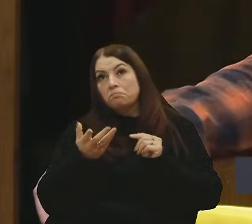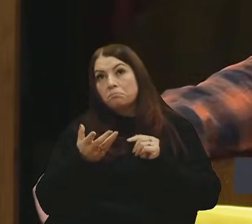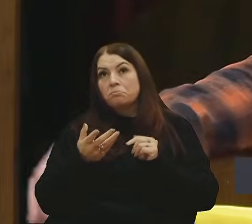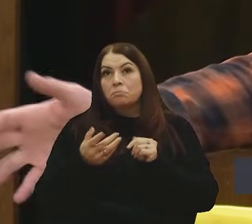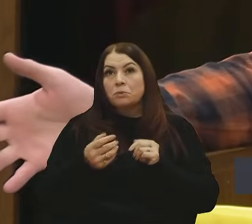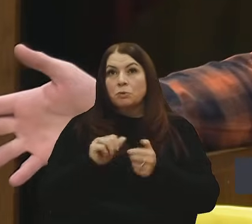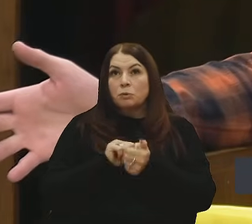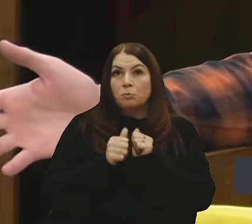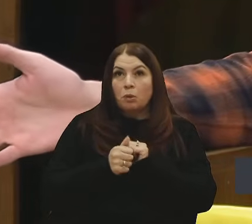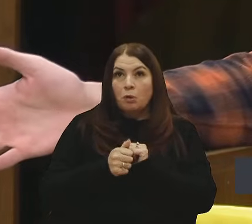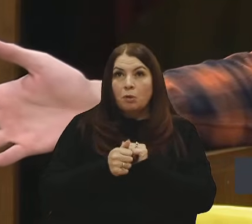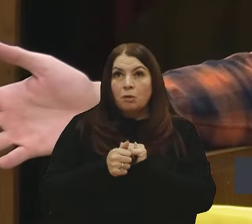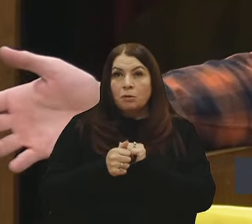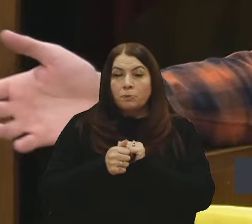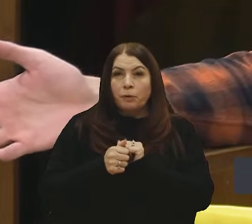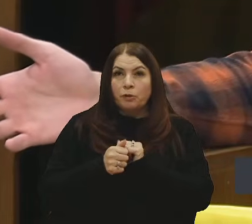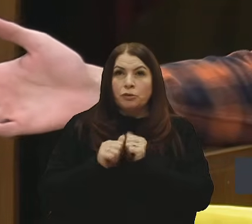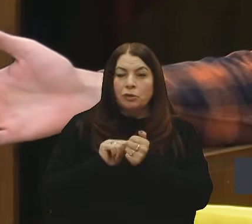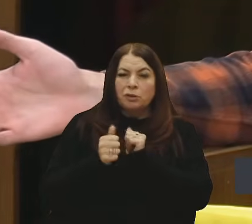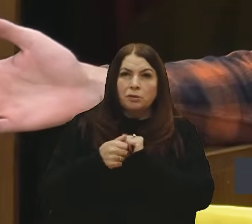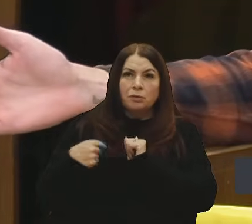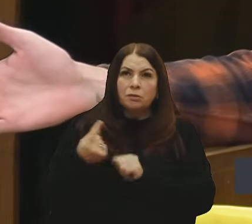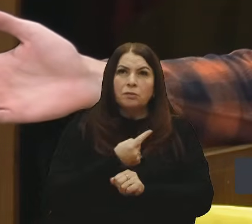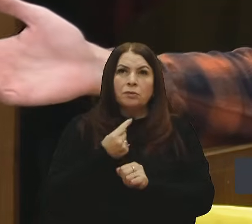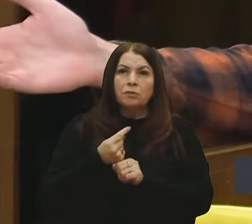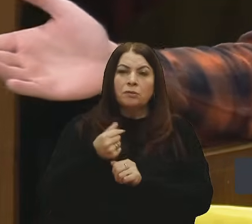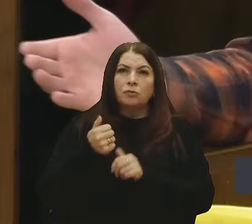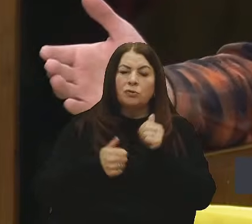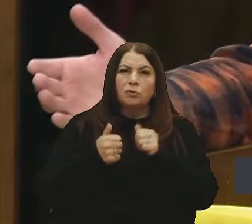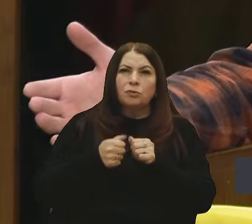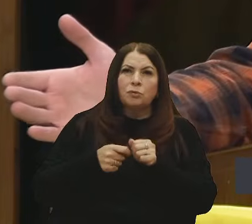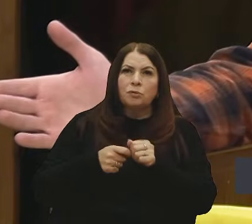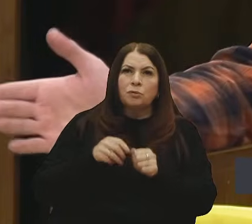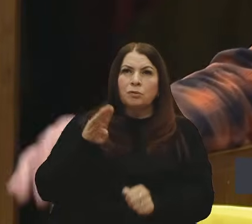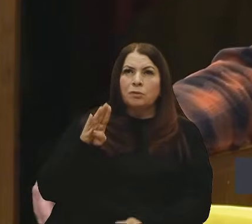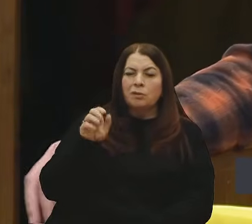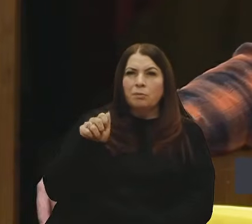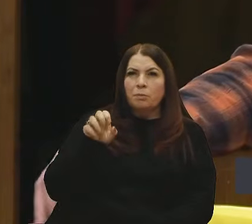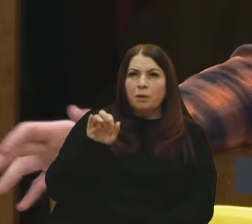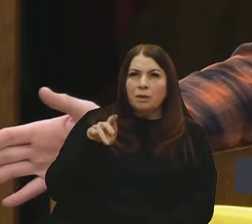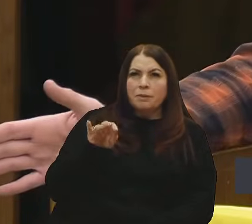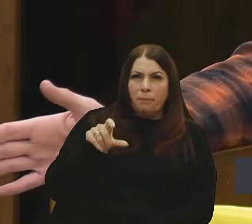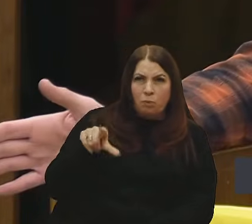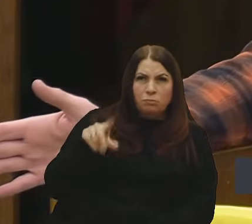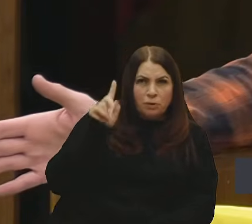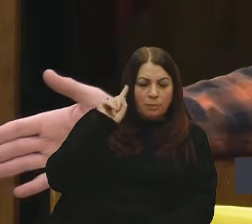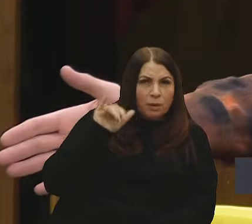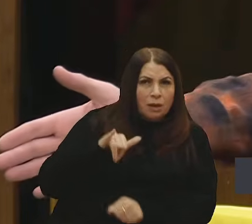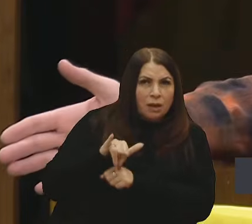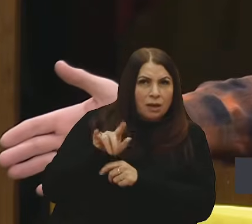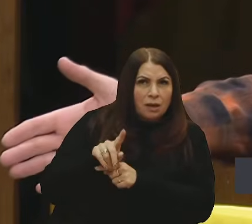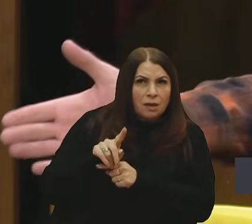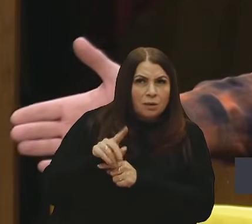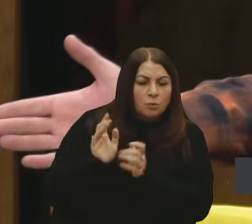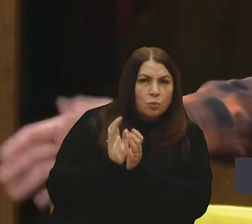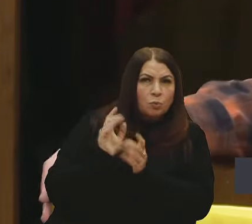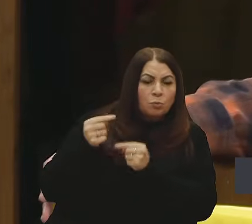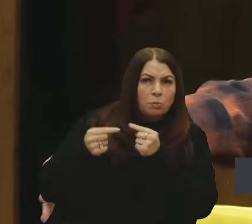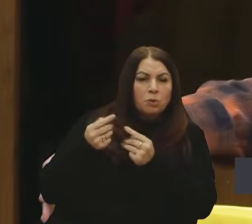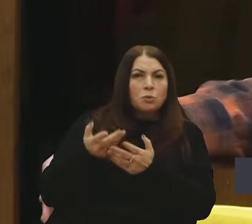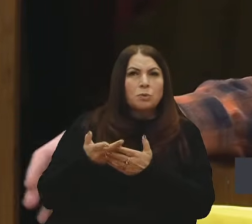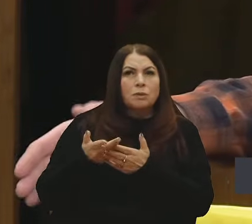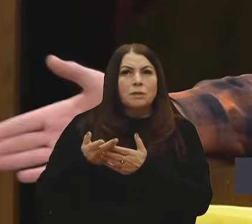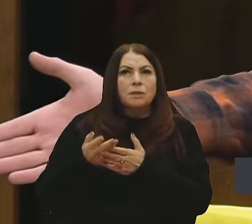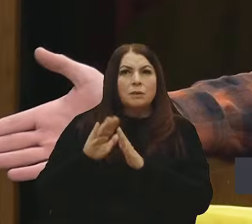esporte, né? Que era a questão de um suposto jogador de beisebol, se eu não me engano. Acho que era isso, né? Cadê toda aquela turma para discutir a questão